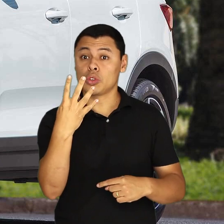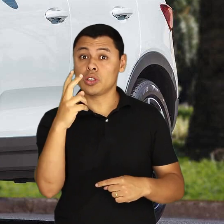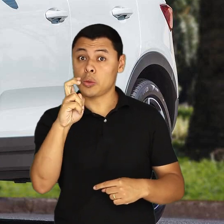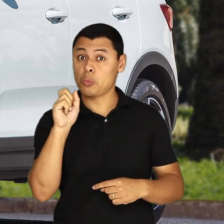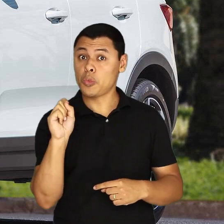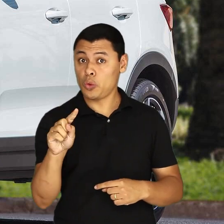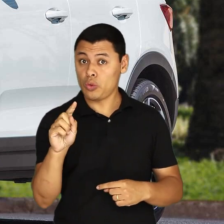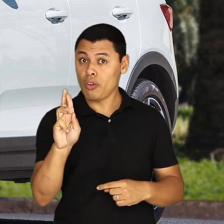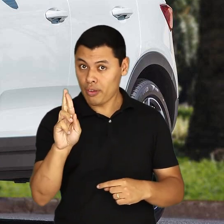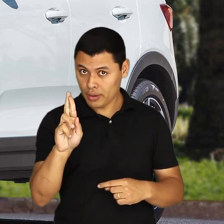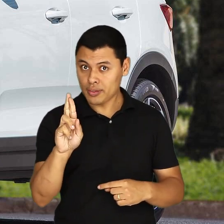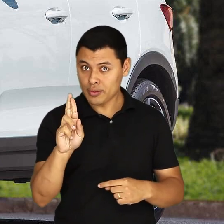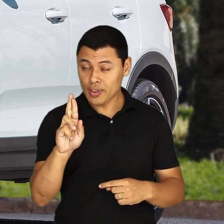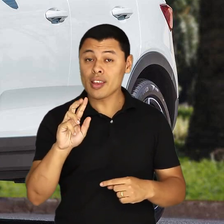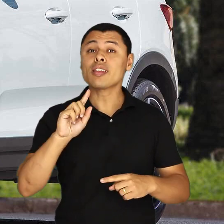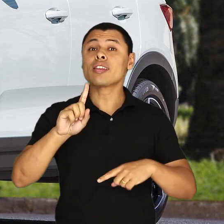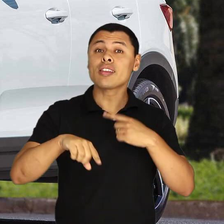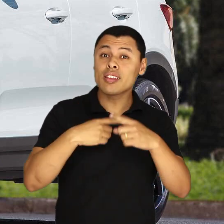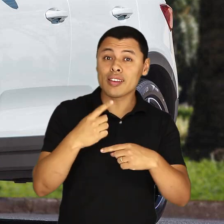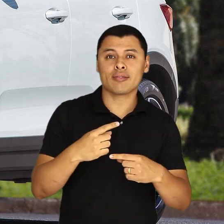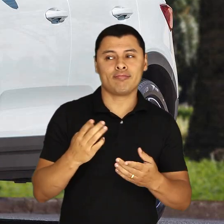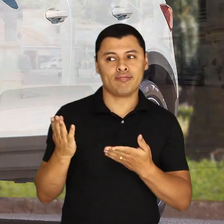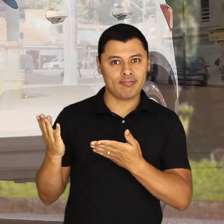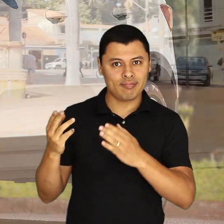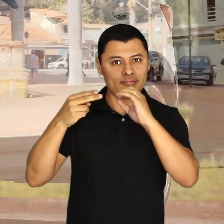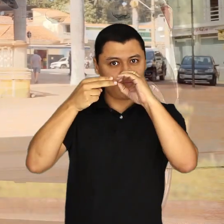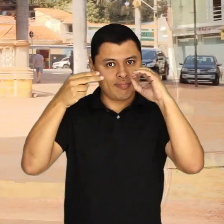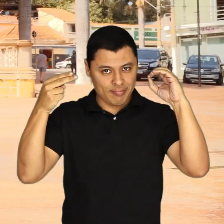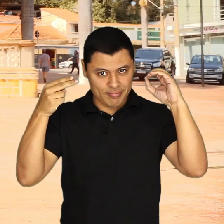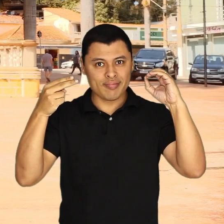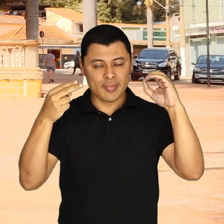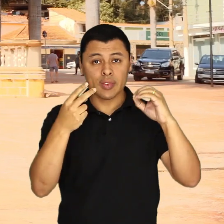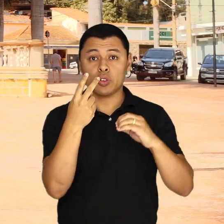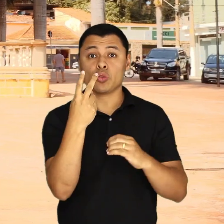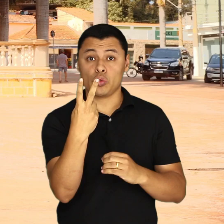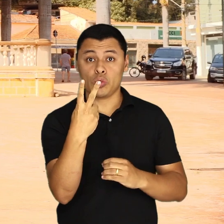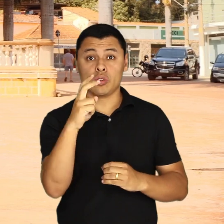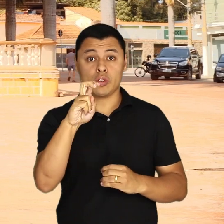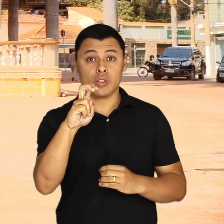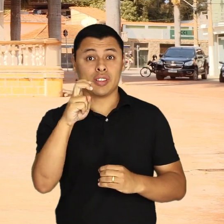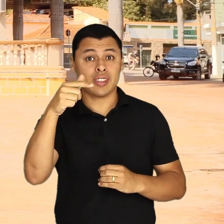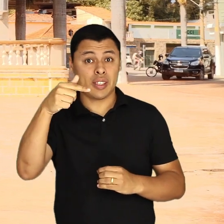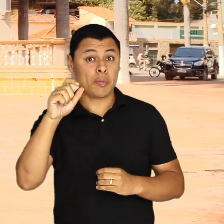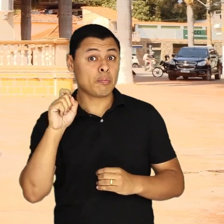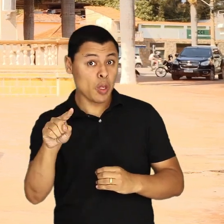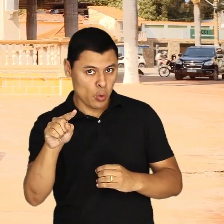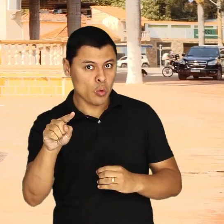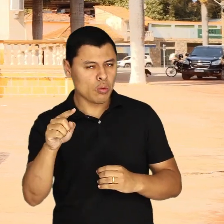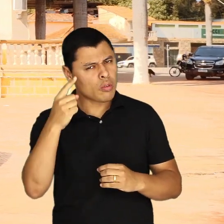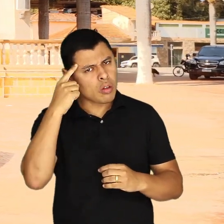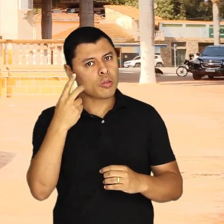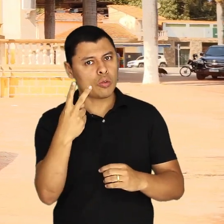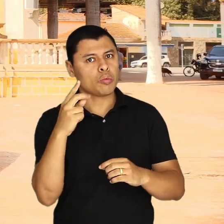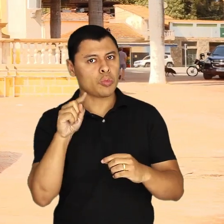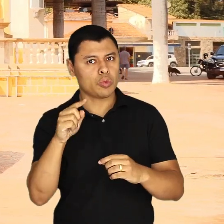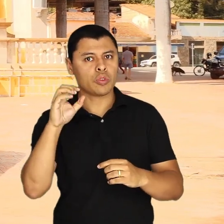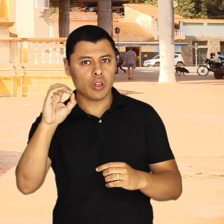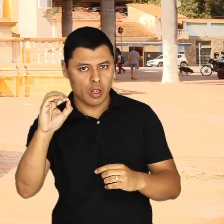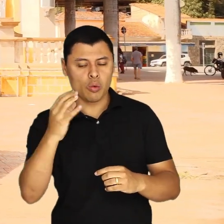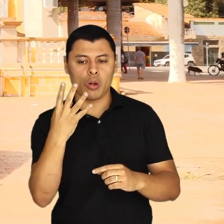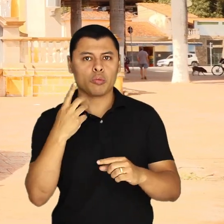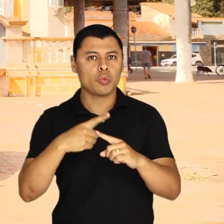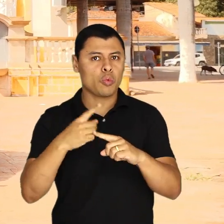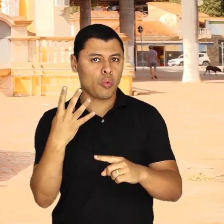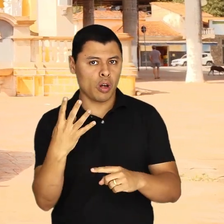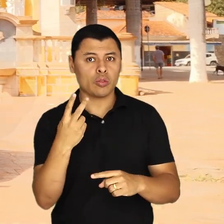Momentum? 245 mil reais. Ali do lado tá esse carro aqui, Bronco Sport, 257 mil, né? Lembrando,